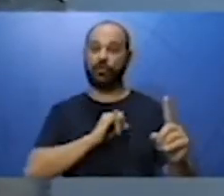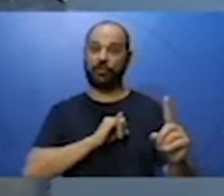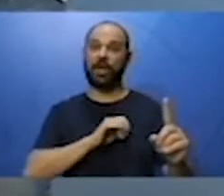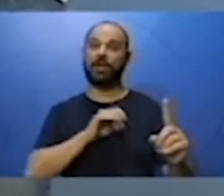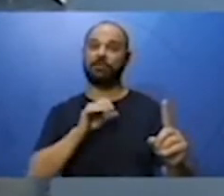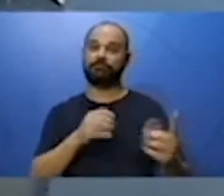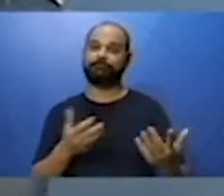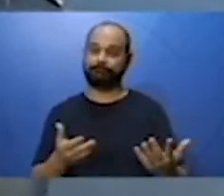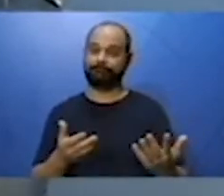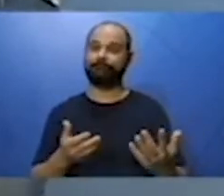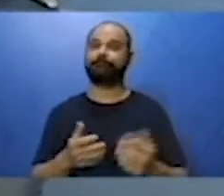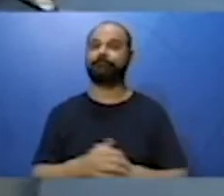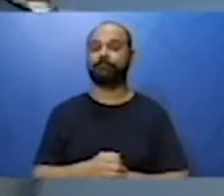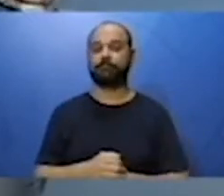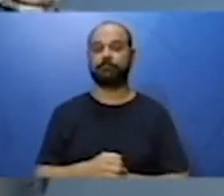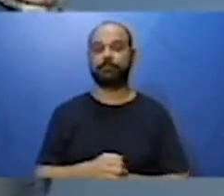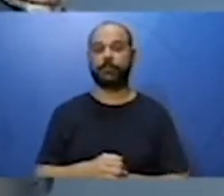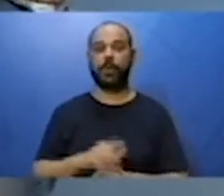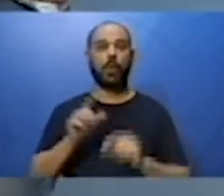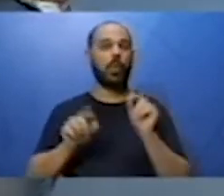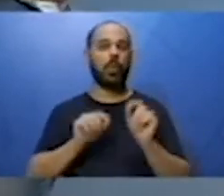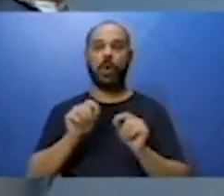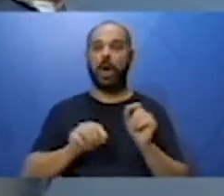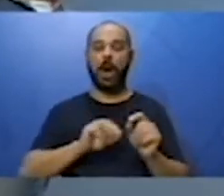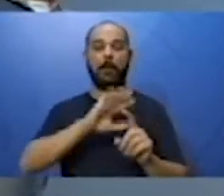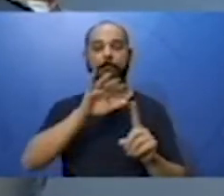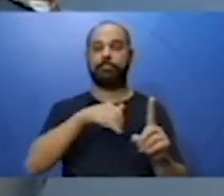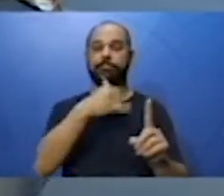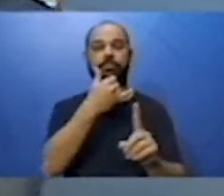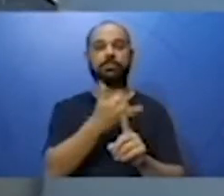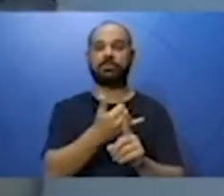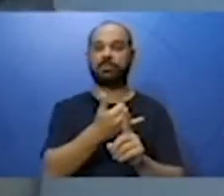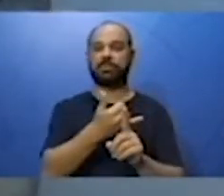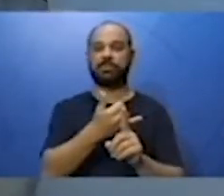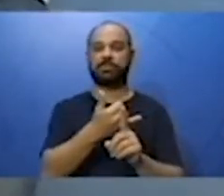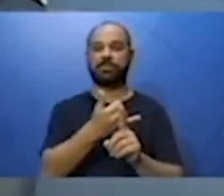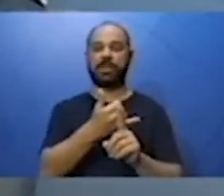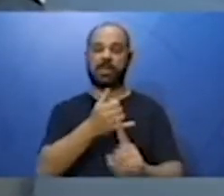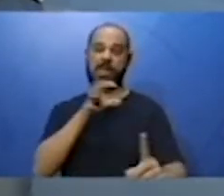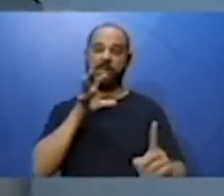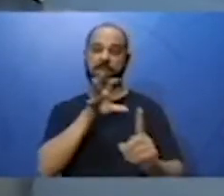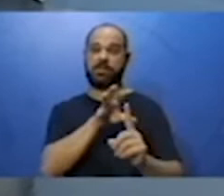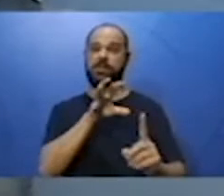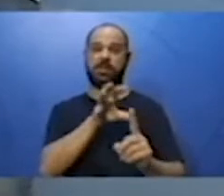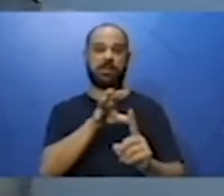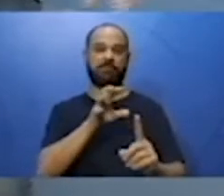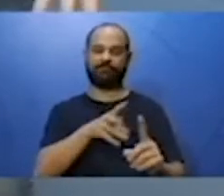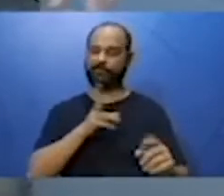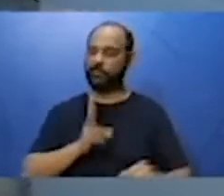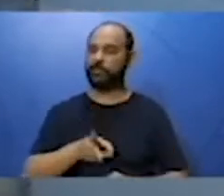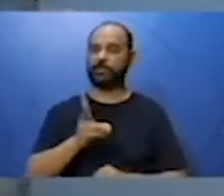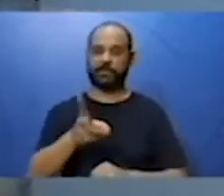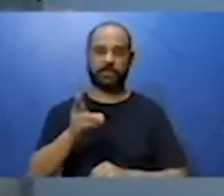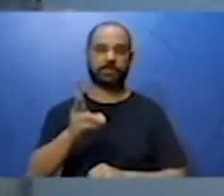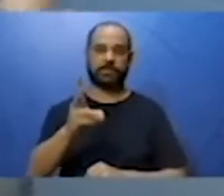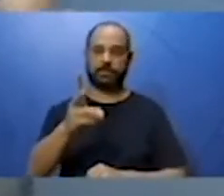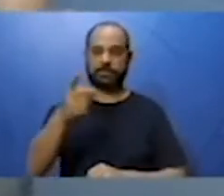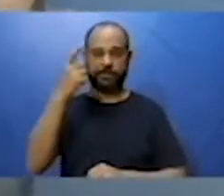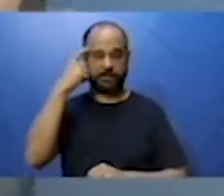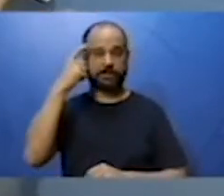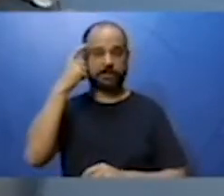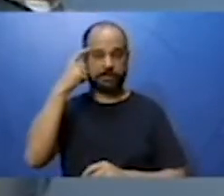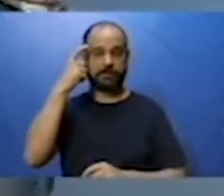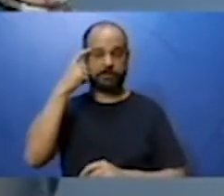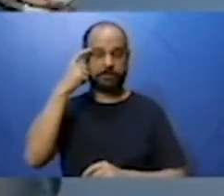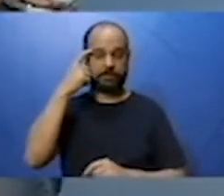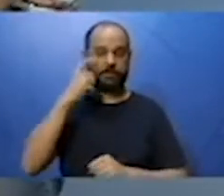acontece, quando as pessoas fazem atos que são agressivos e quando eles são repetidos de propósito,